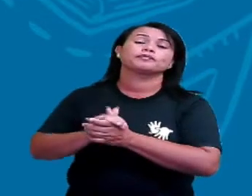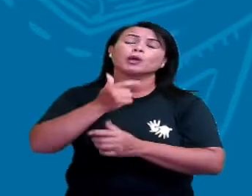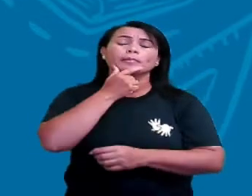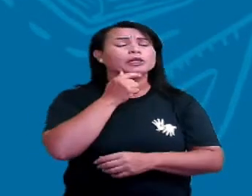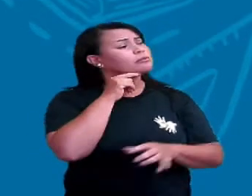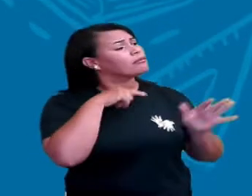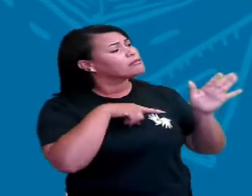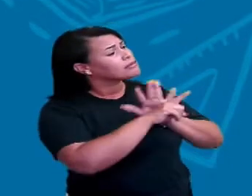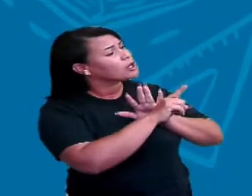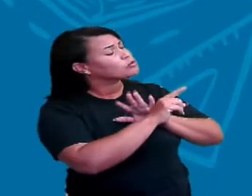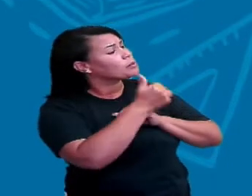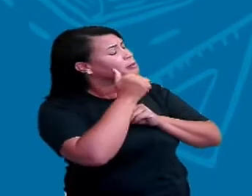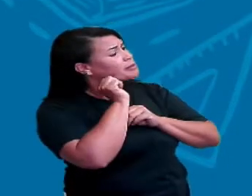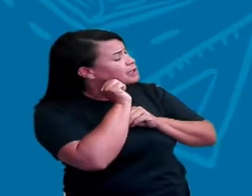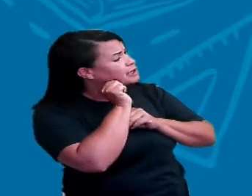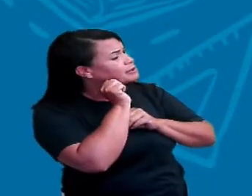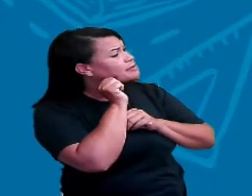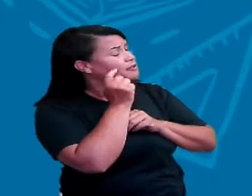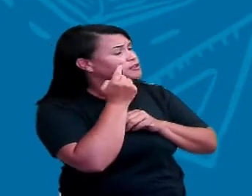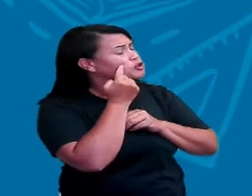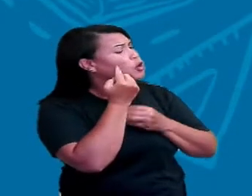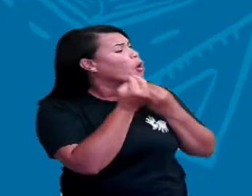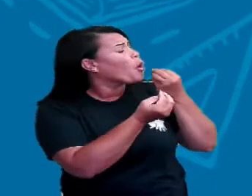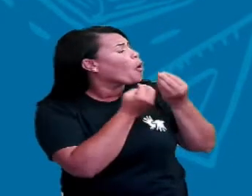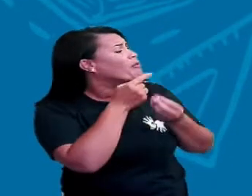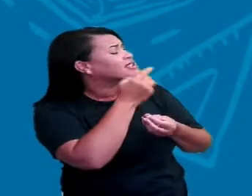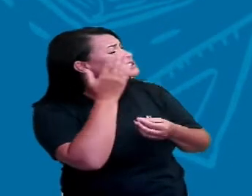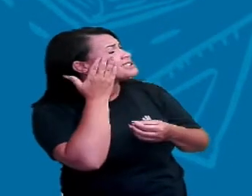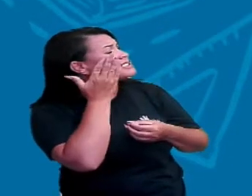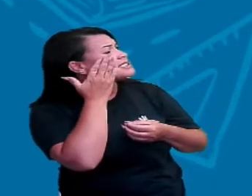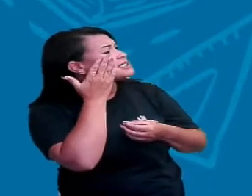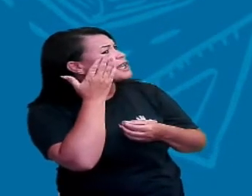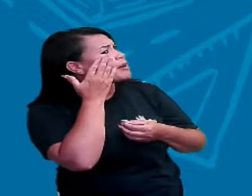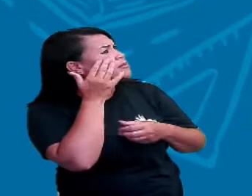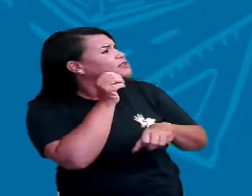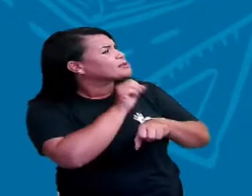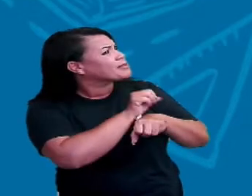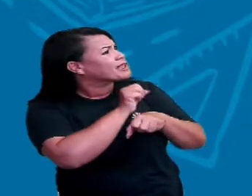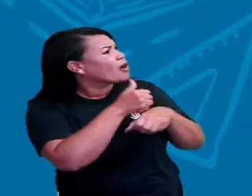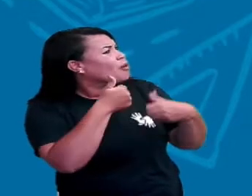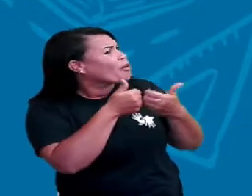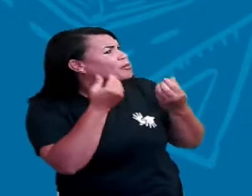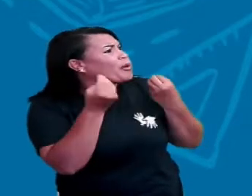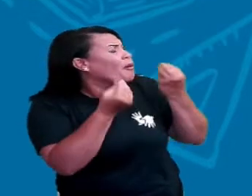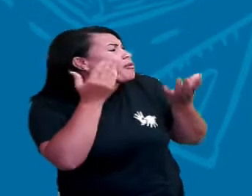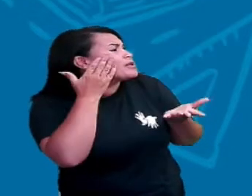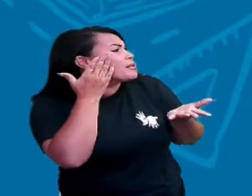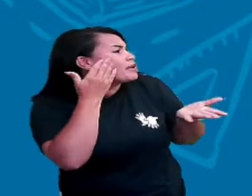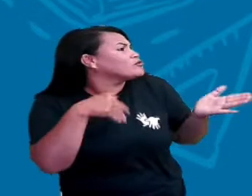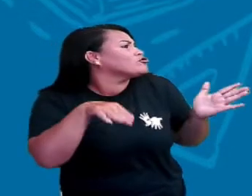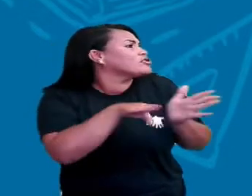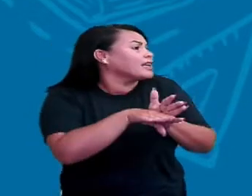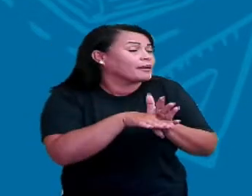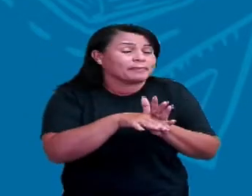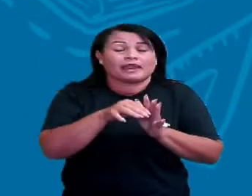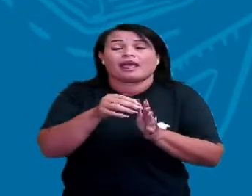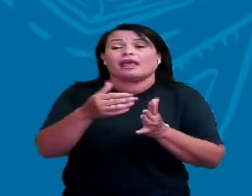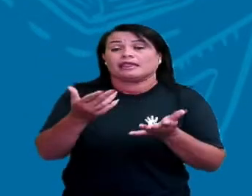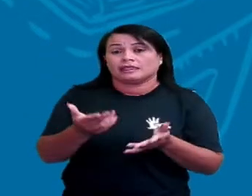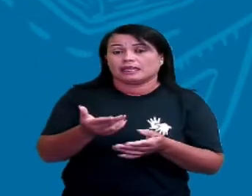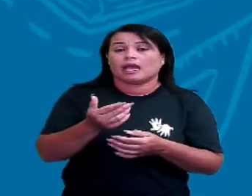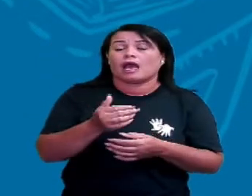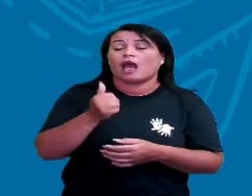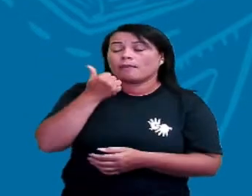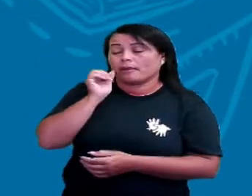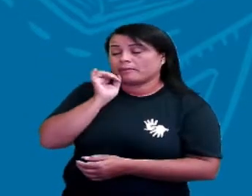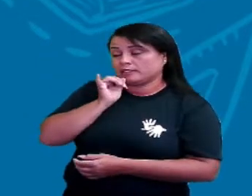Joãozinho perguntou para ele: mãe, como é que você sabe, né? Como é que a gente vai saber quando o ônibus chegar? E aí